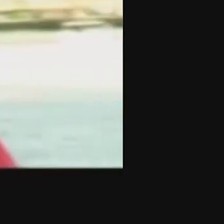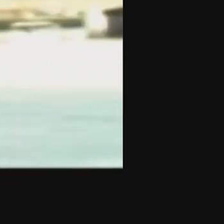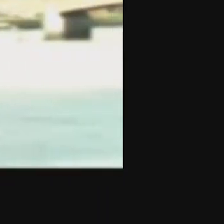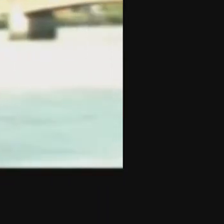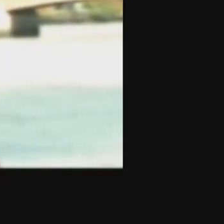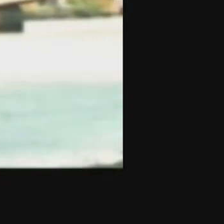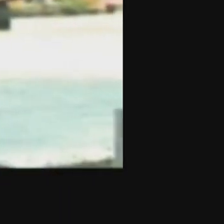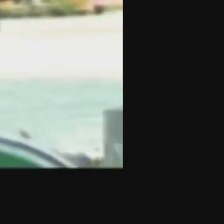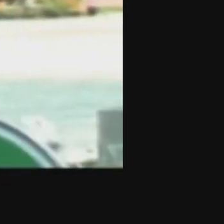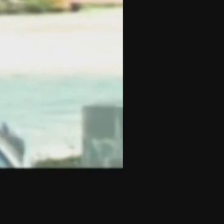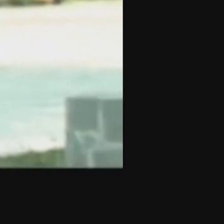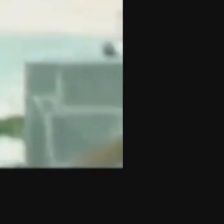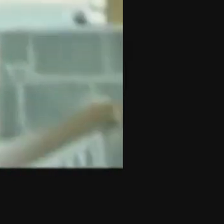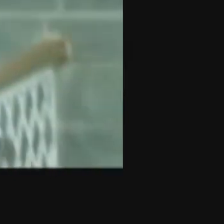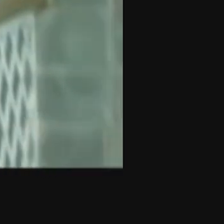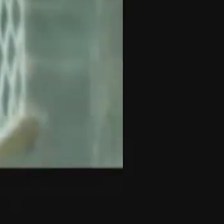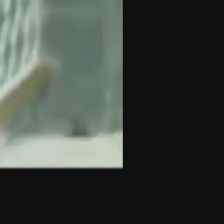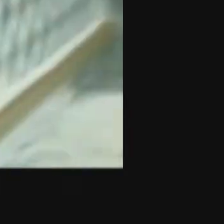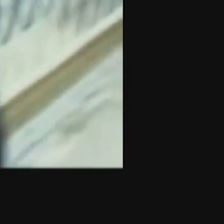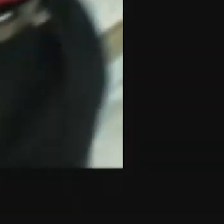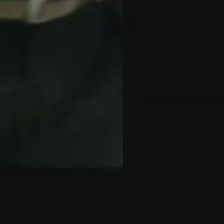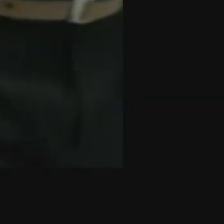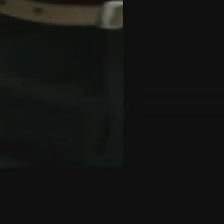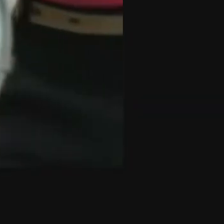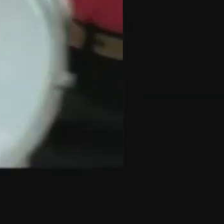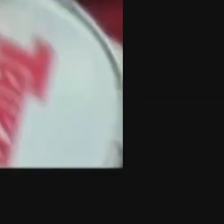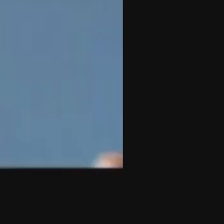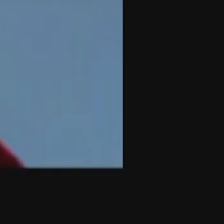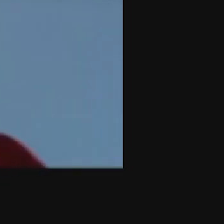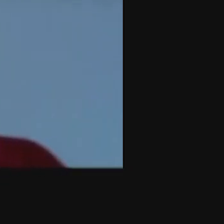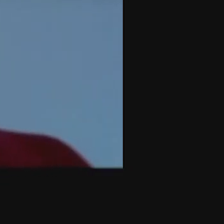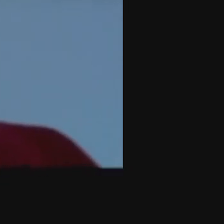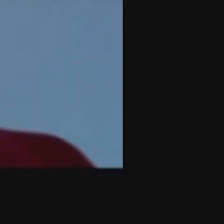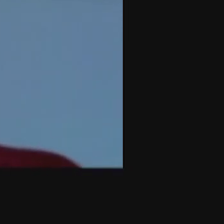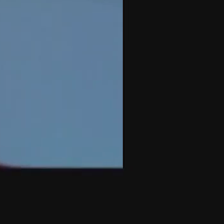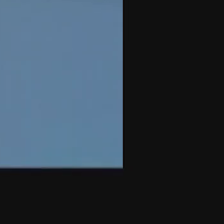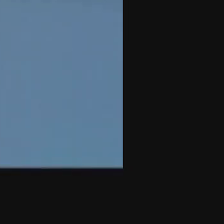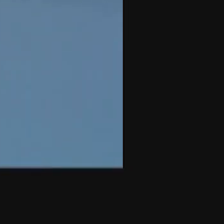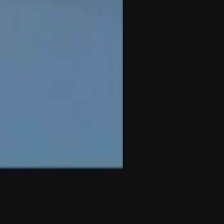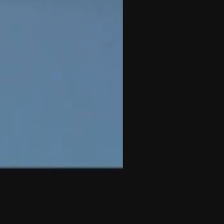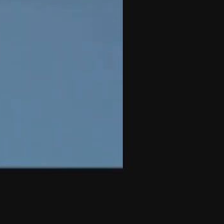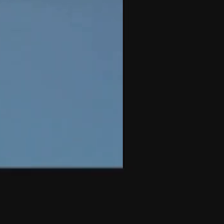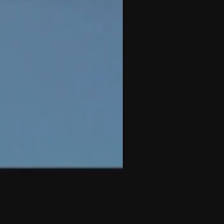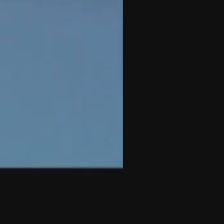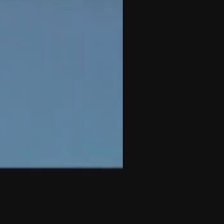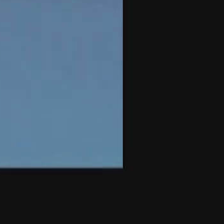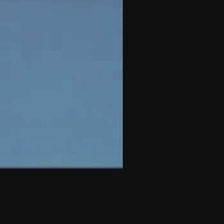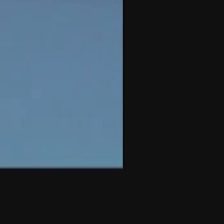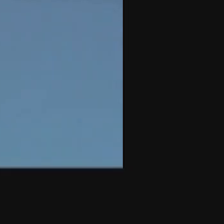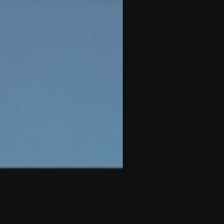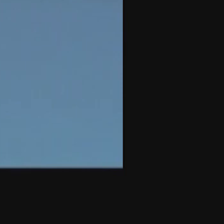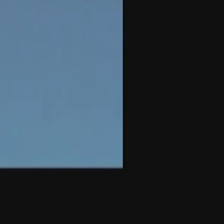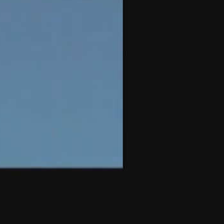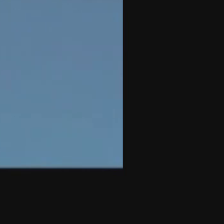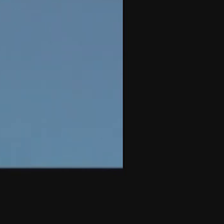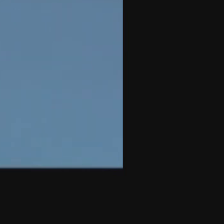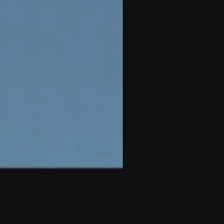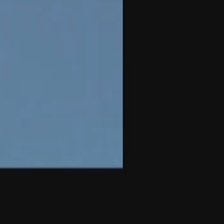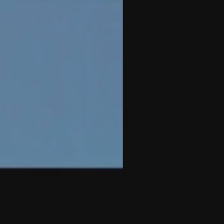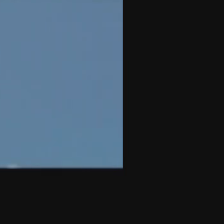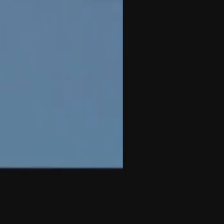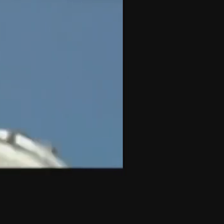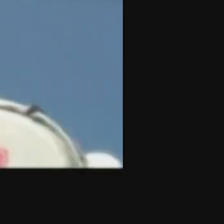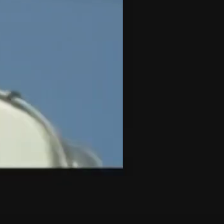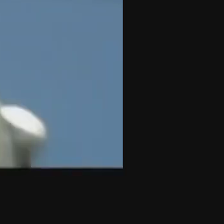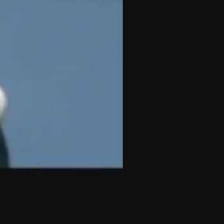esquece. Tudo que tem no mundo nem tudo é o que parece. E a raposa pro cachorro, o gabiru pro preá, e a enxedeira pra pai, e o mascarado